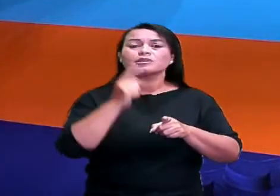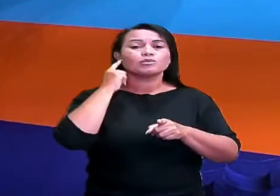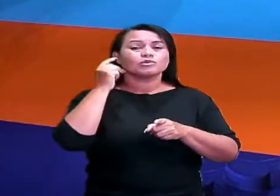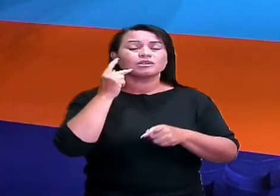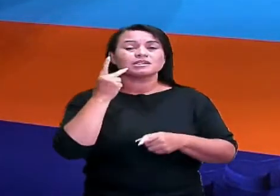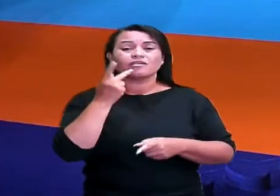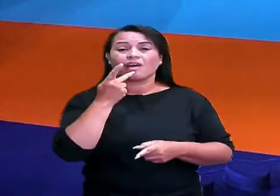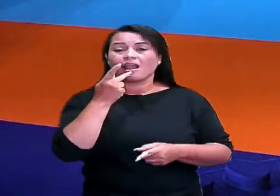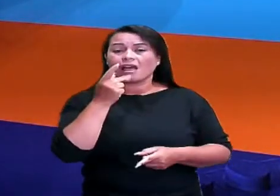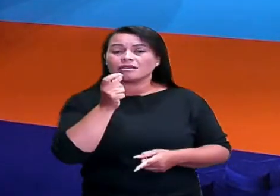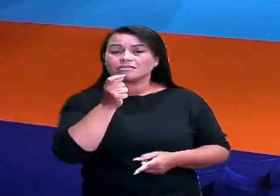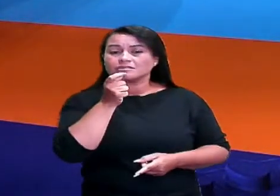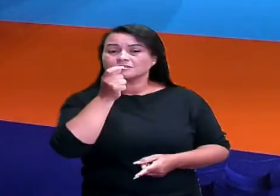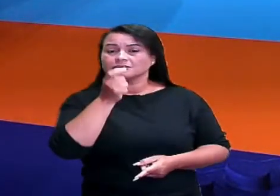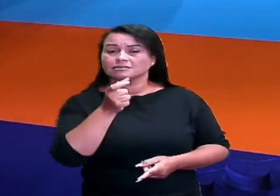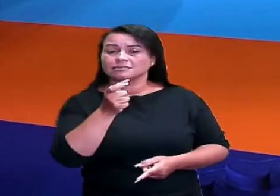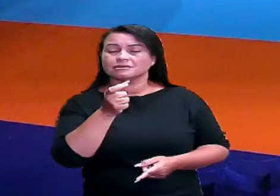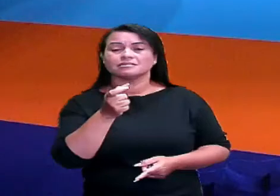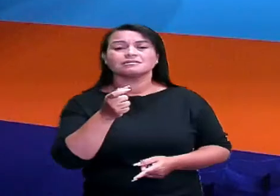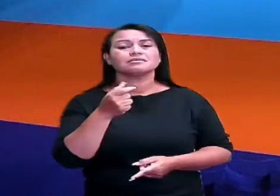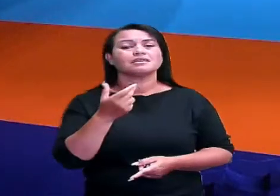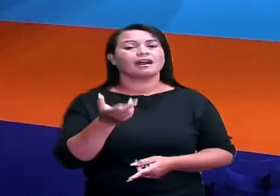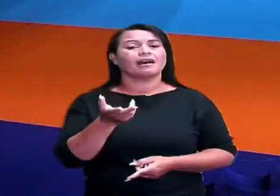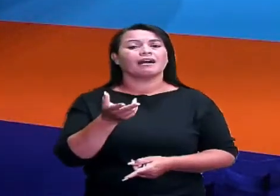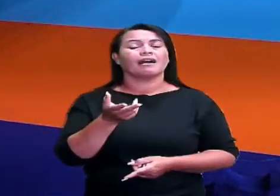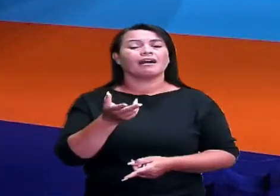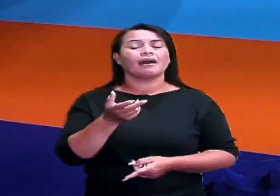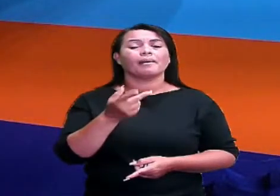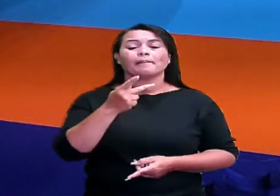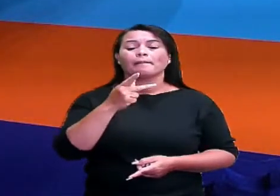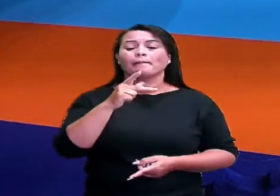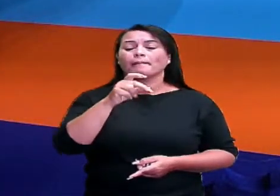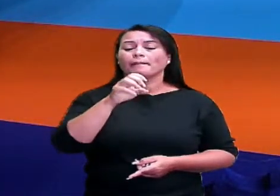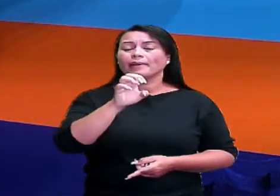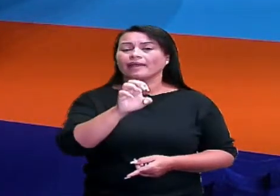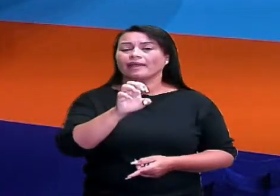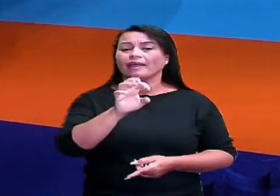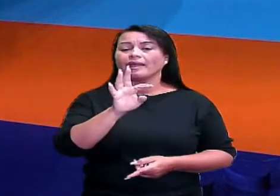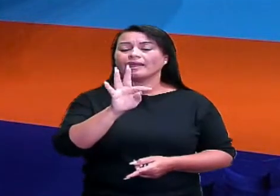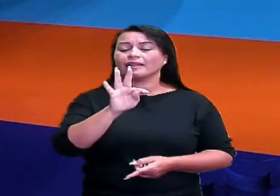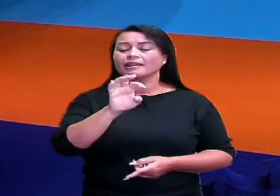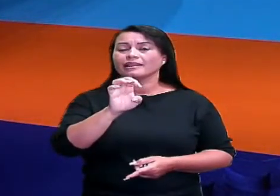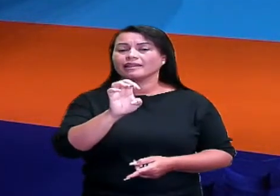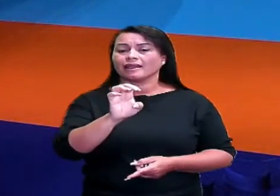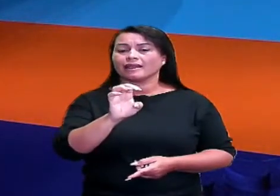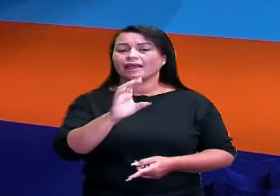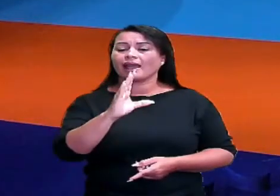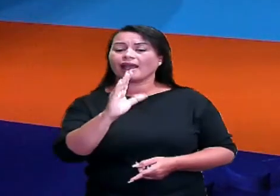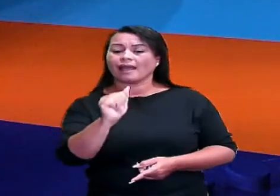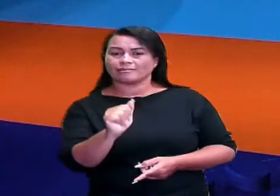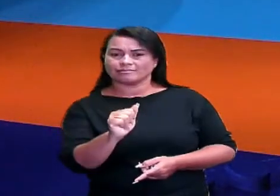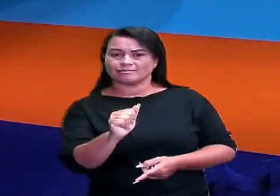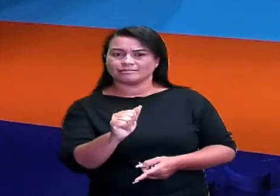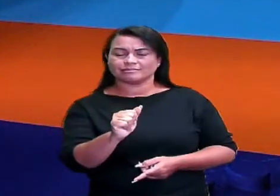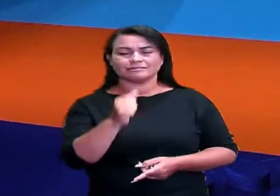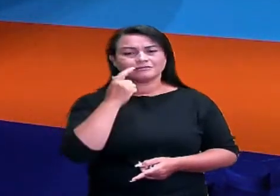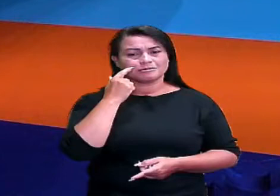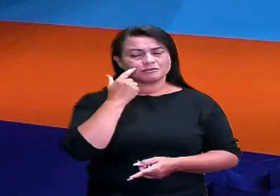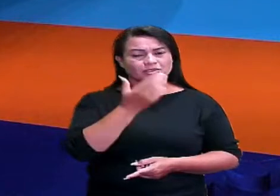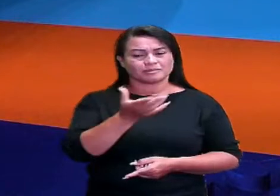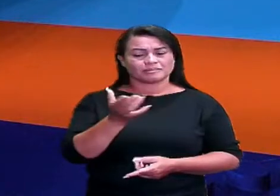gente fala. Então, aqui eu tenho, ó, pé, té, cá. Então, vamos ver